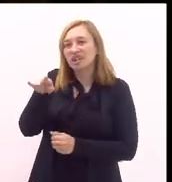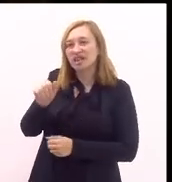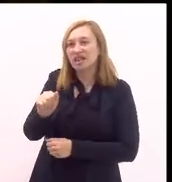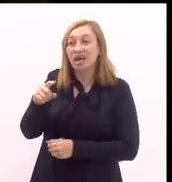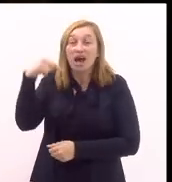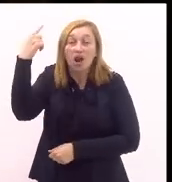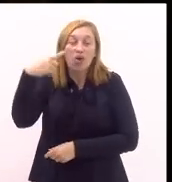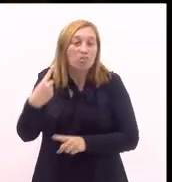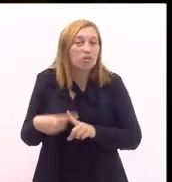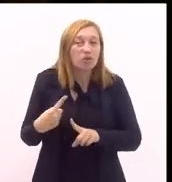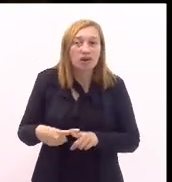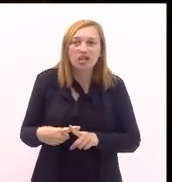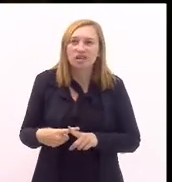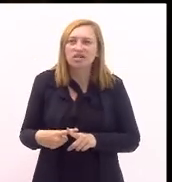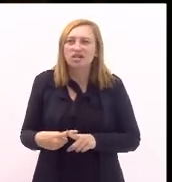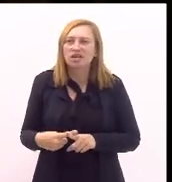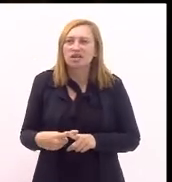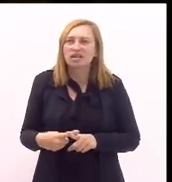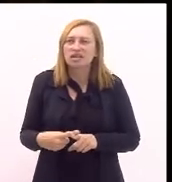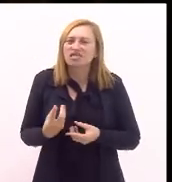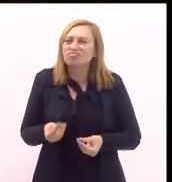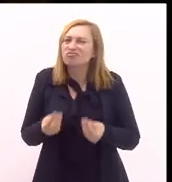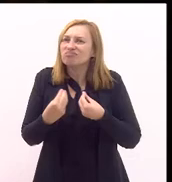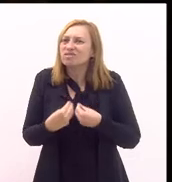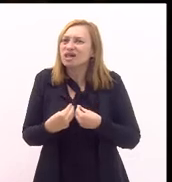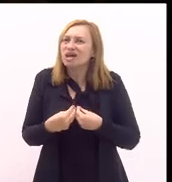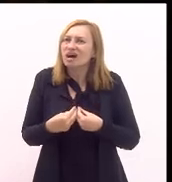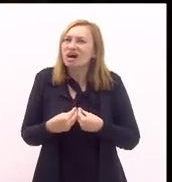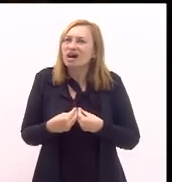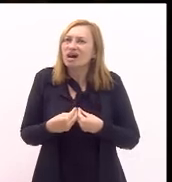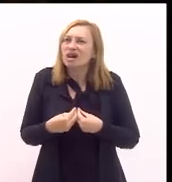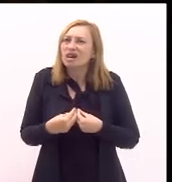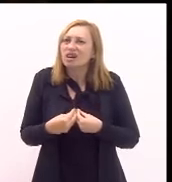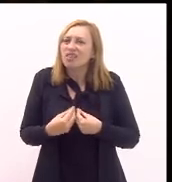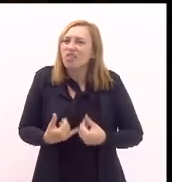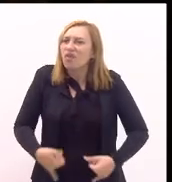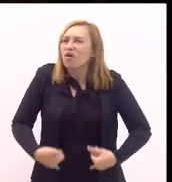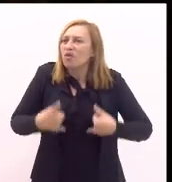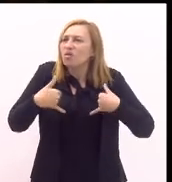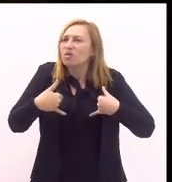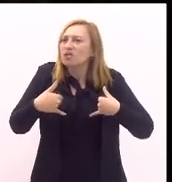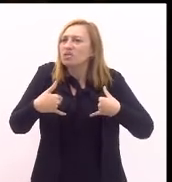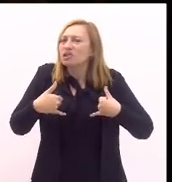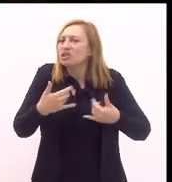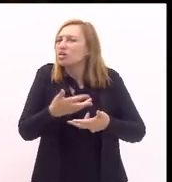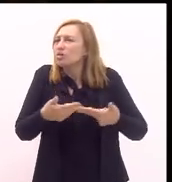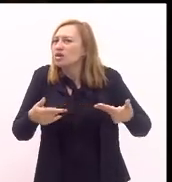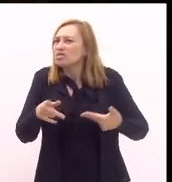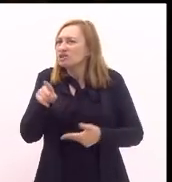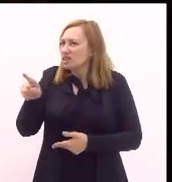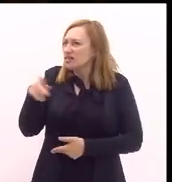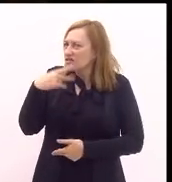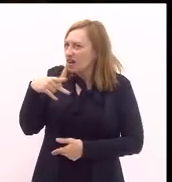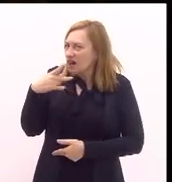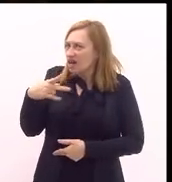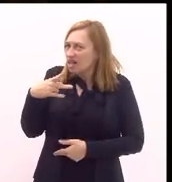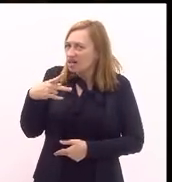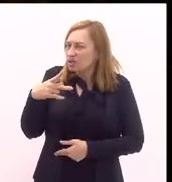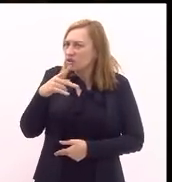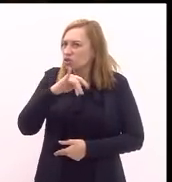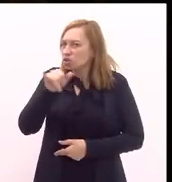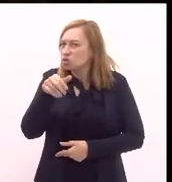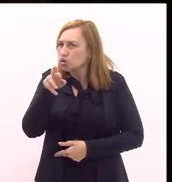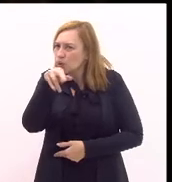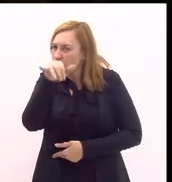o bagulho é muito louco e que por e que dá muito é é muito orgulho tempo muitas coisas que você fala com a